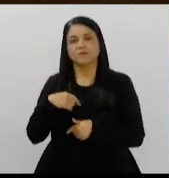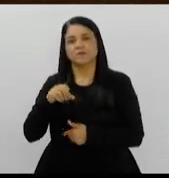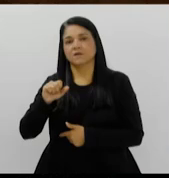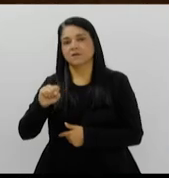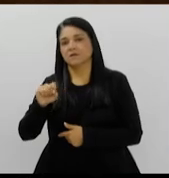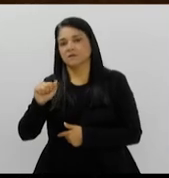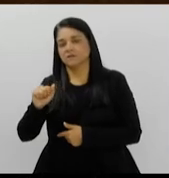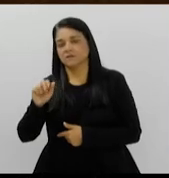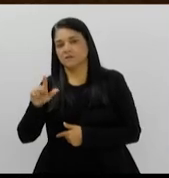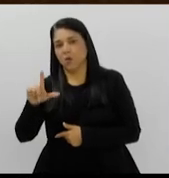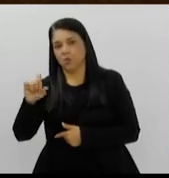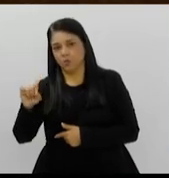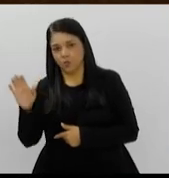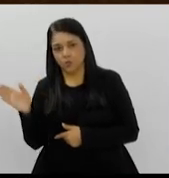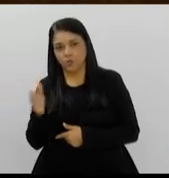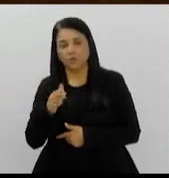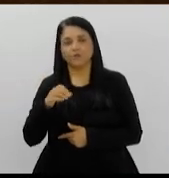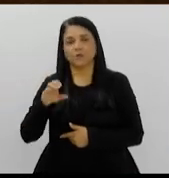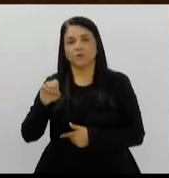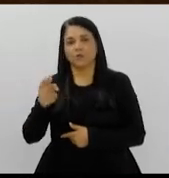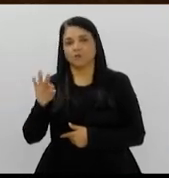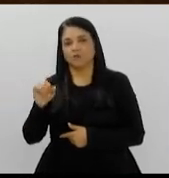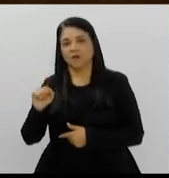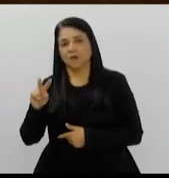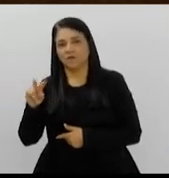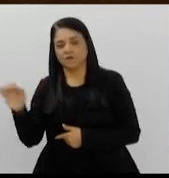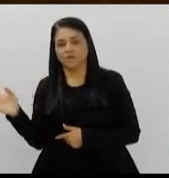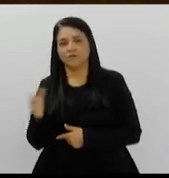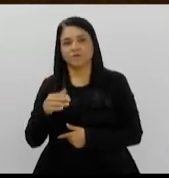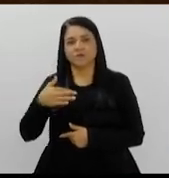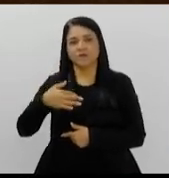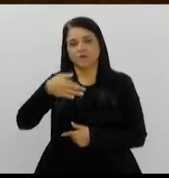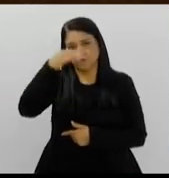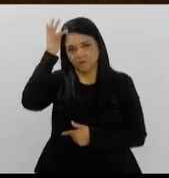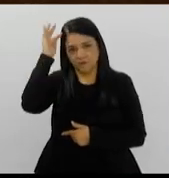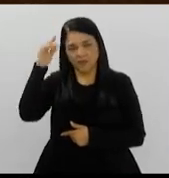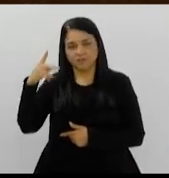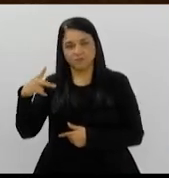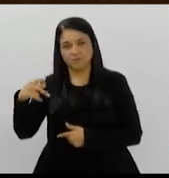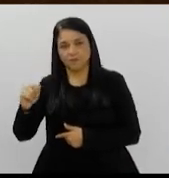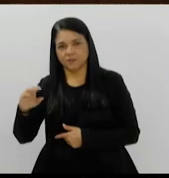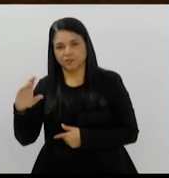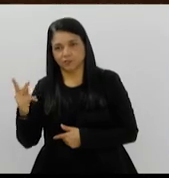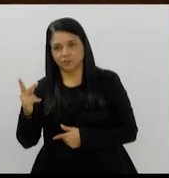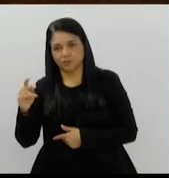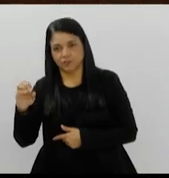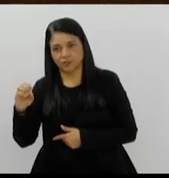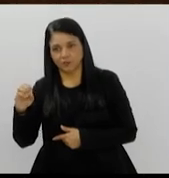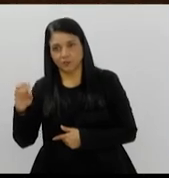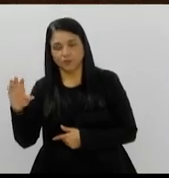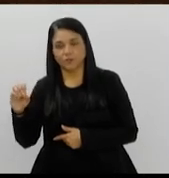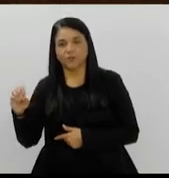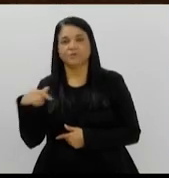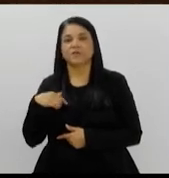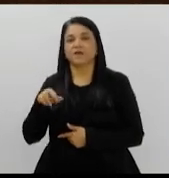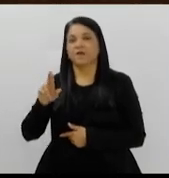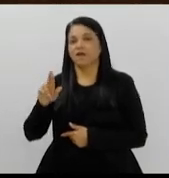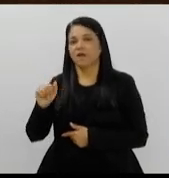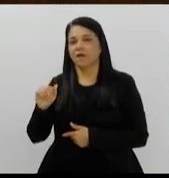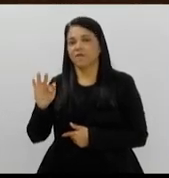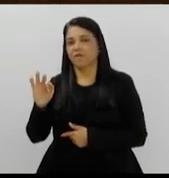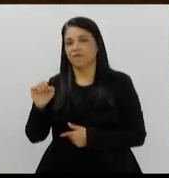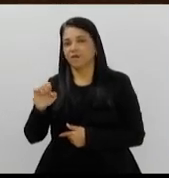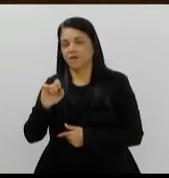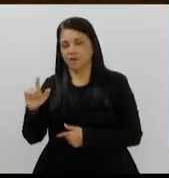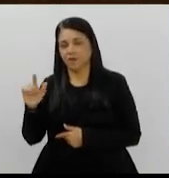de Jacarepaguá, Otávio, Fred Pacheco, o Rafael, que eu tive o prazer de, junto